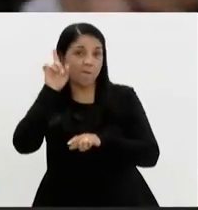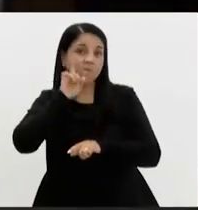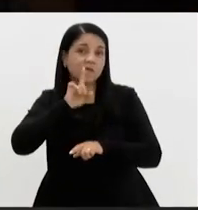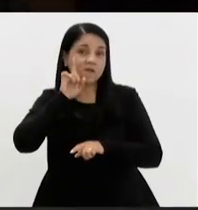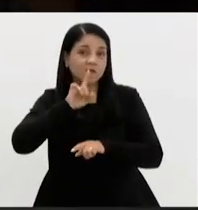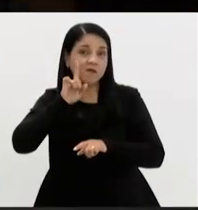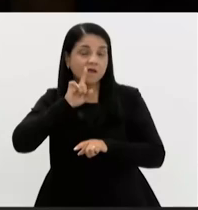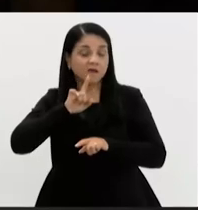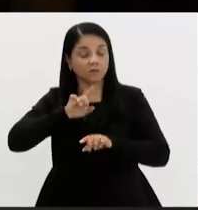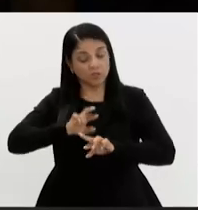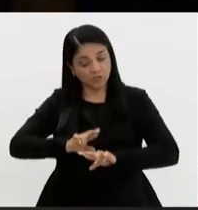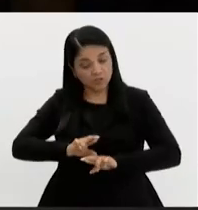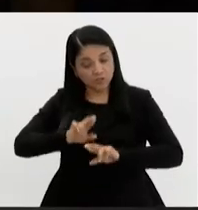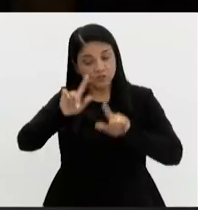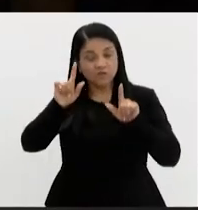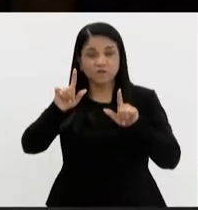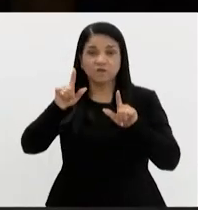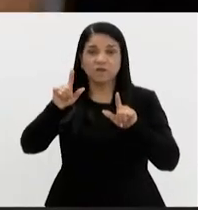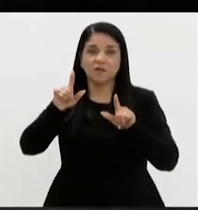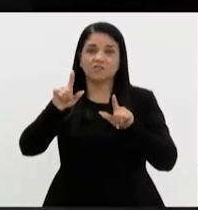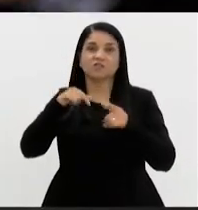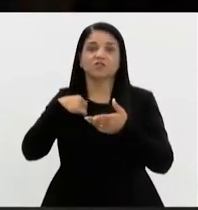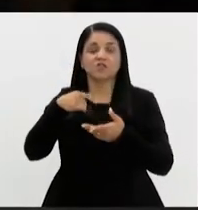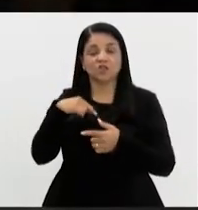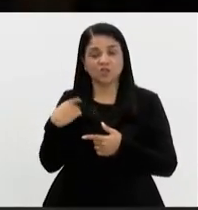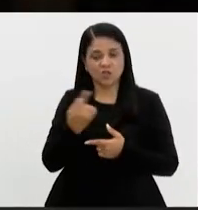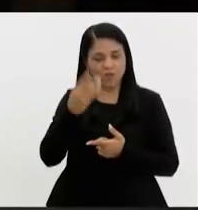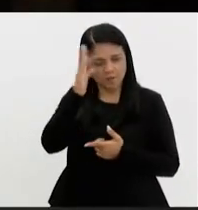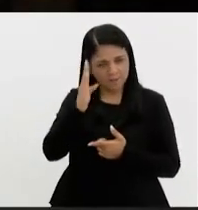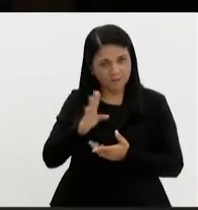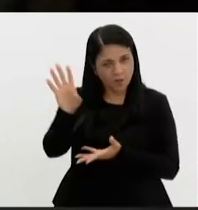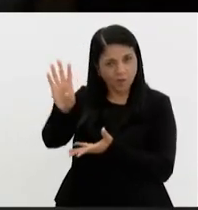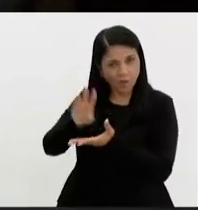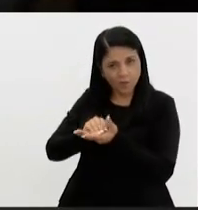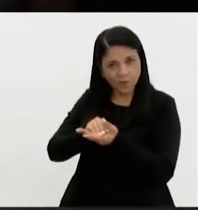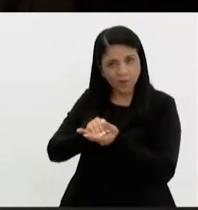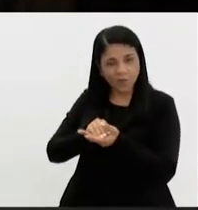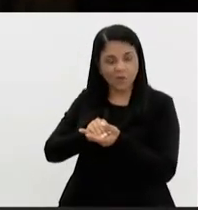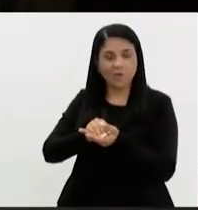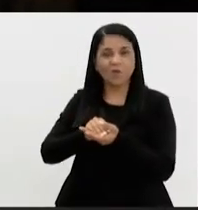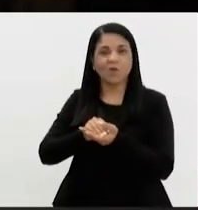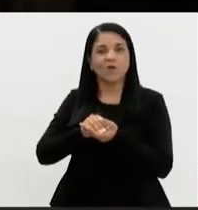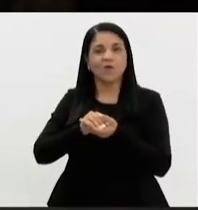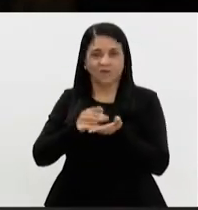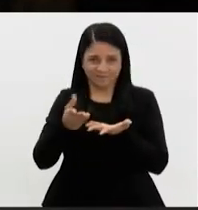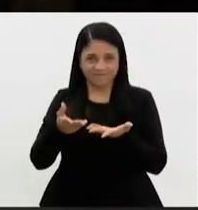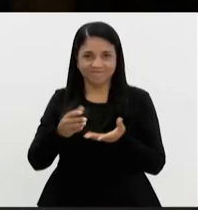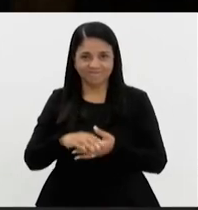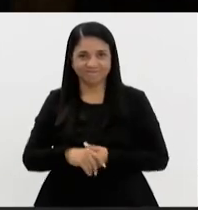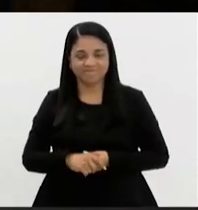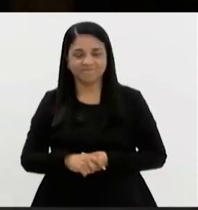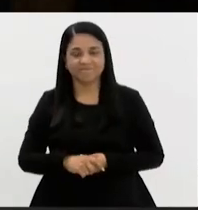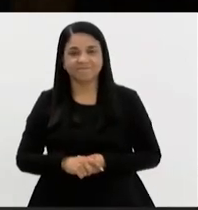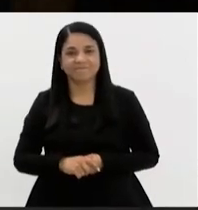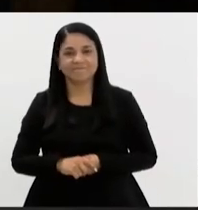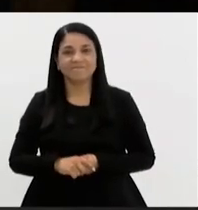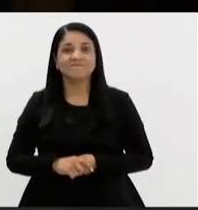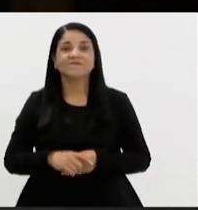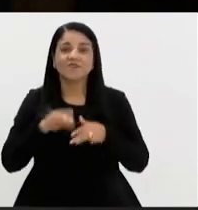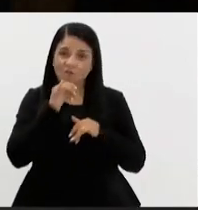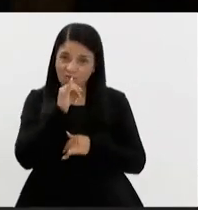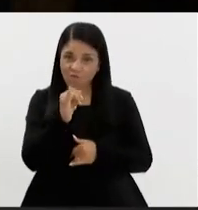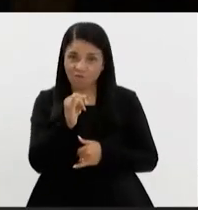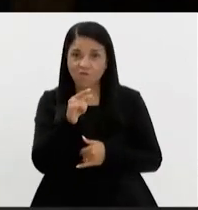comecei dizendo que que nós copiamos com o sistema dos Estados Unidos então como eu ia